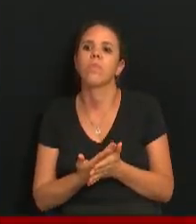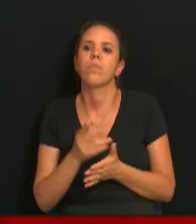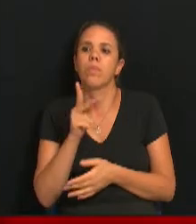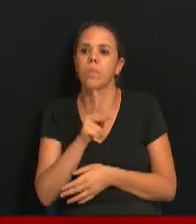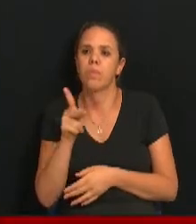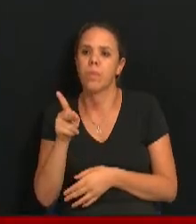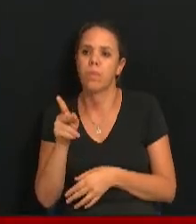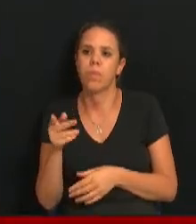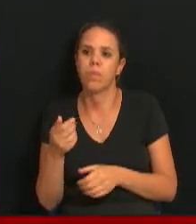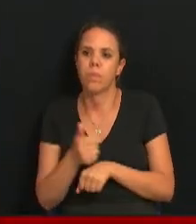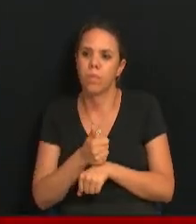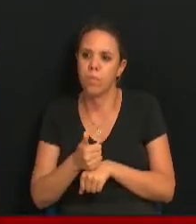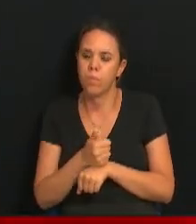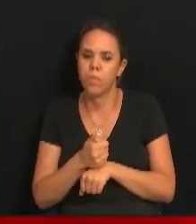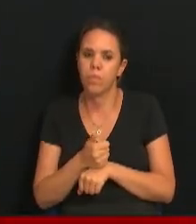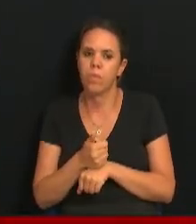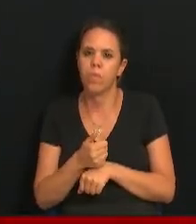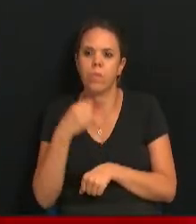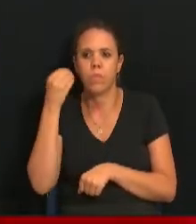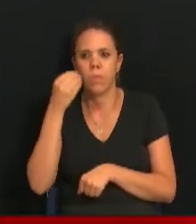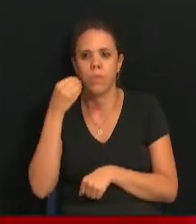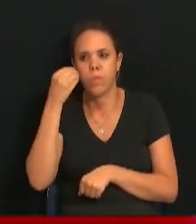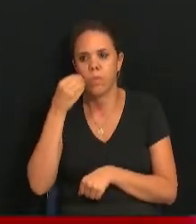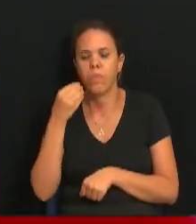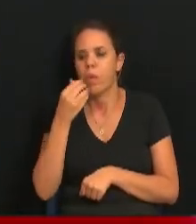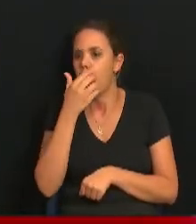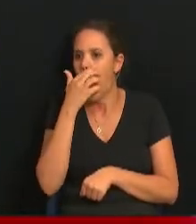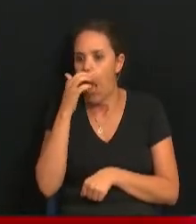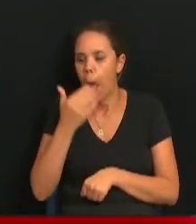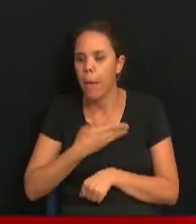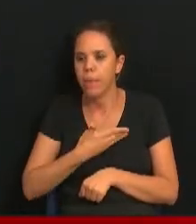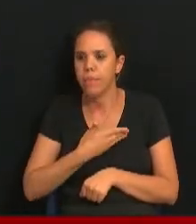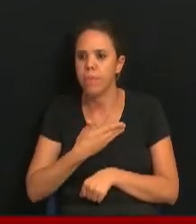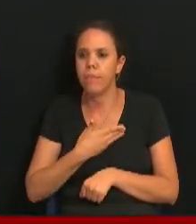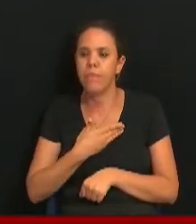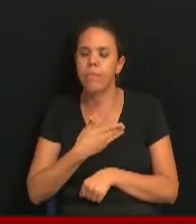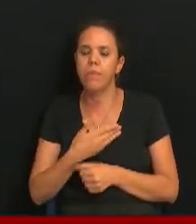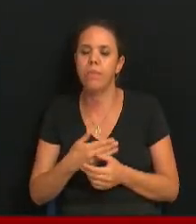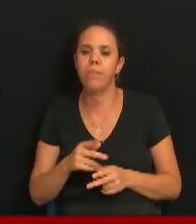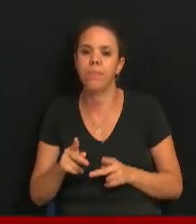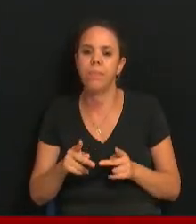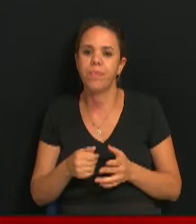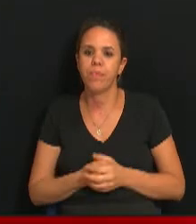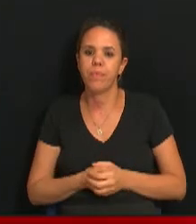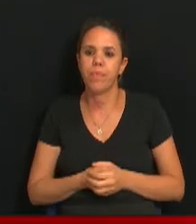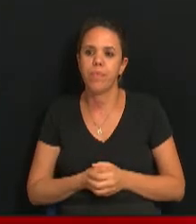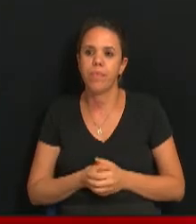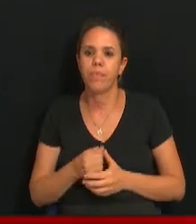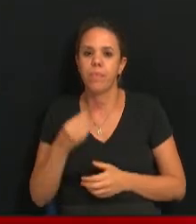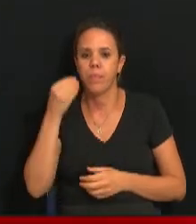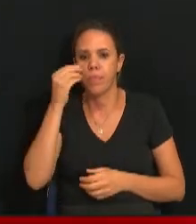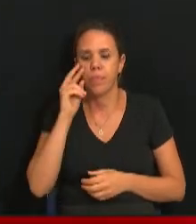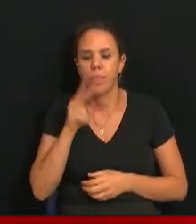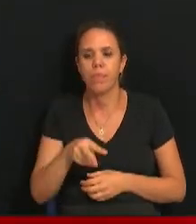cargo. Ela troca experiência entre os seus colegas, né, entre os seus filiados. E a gente vive